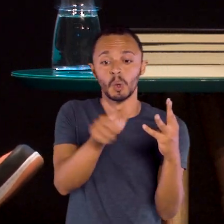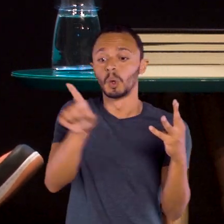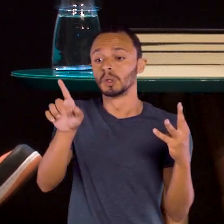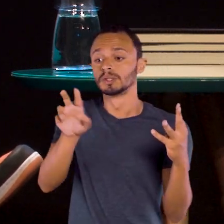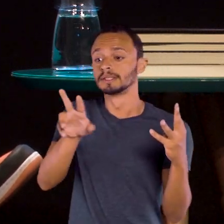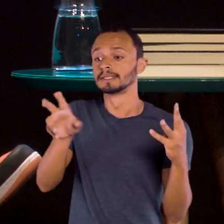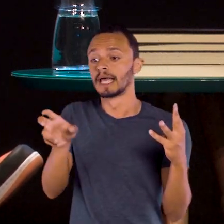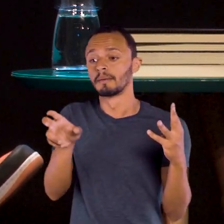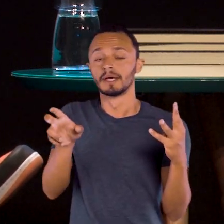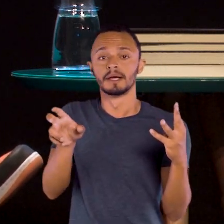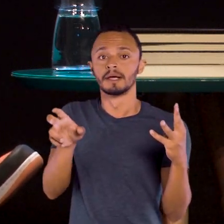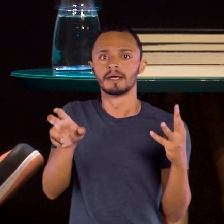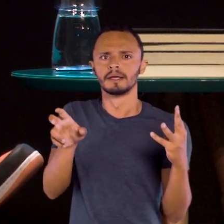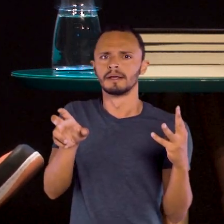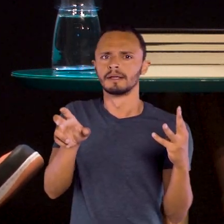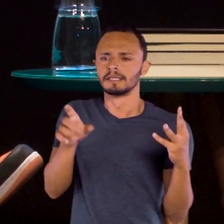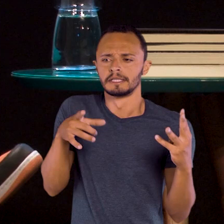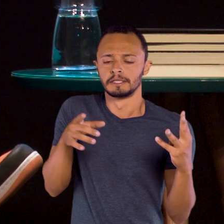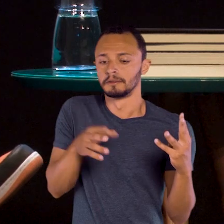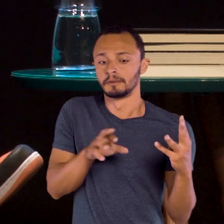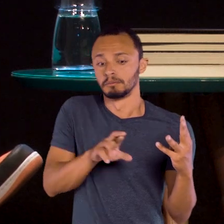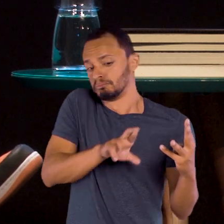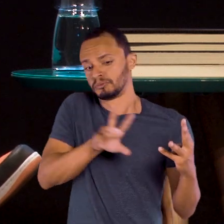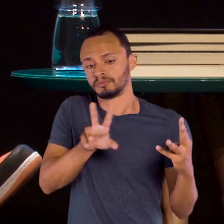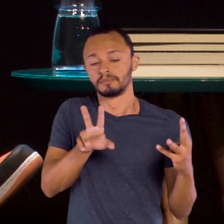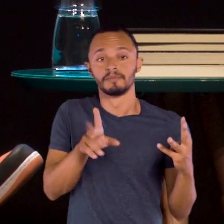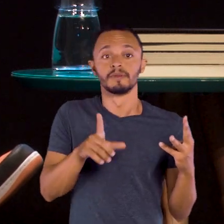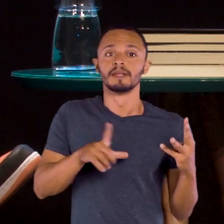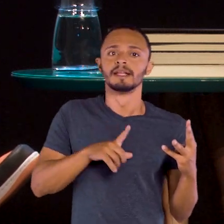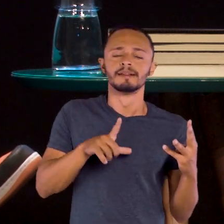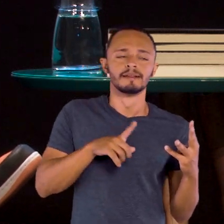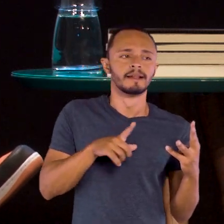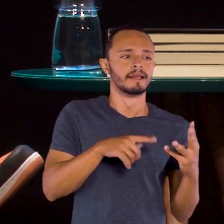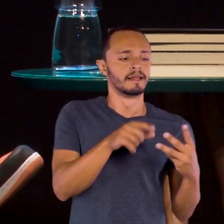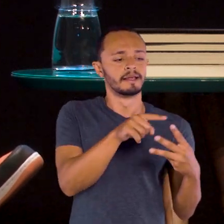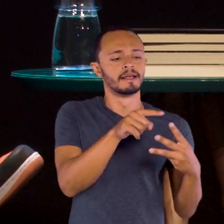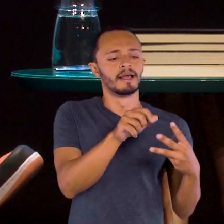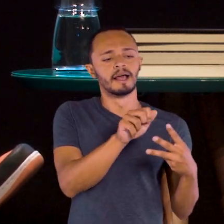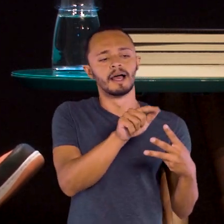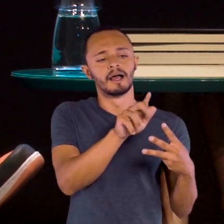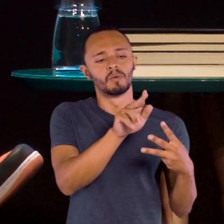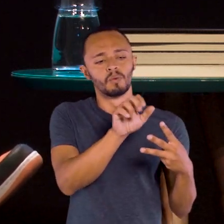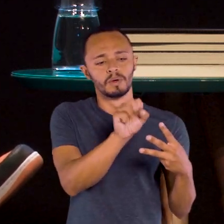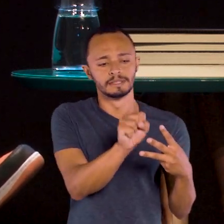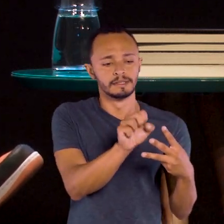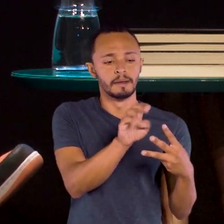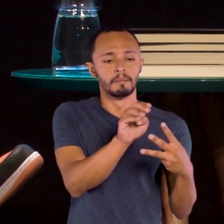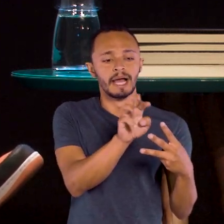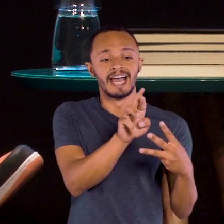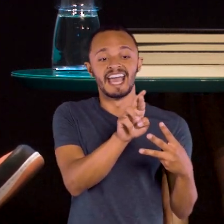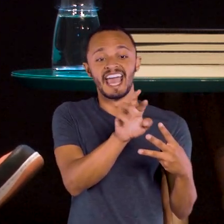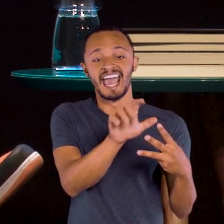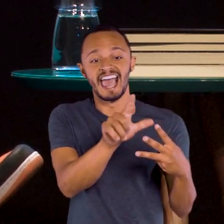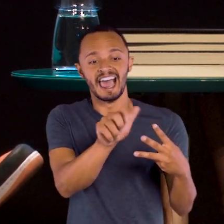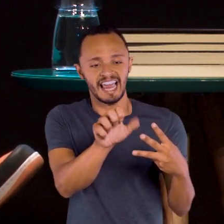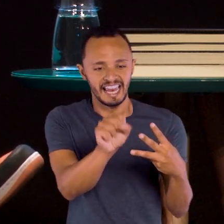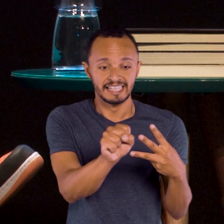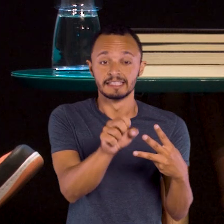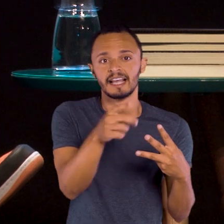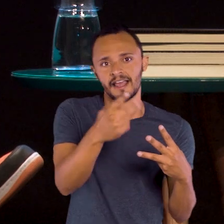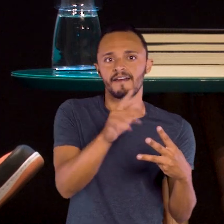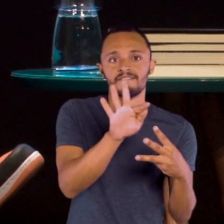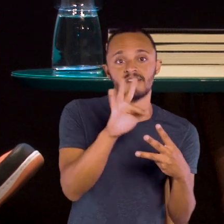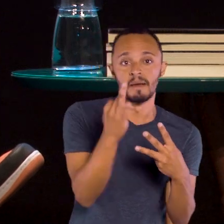fora, né, daquilo tudo que você vinha fazendo, né, com Água de Barrela, né, que é a história basicamente da